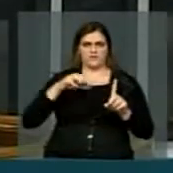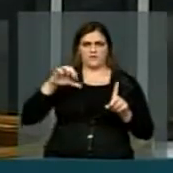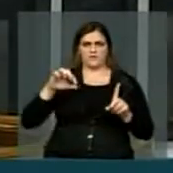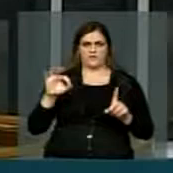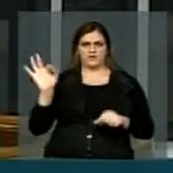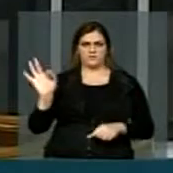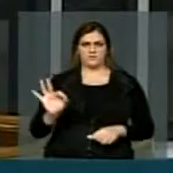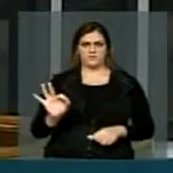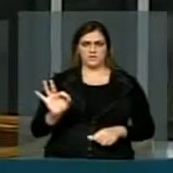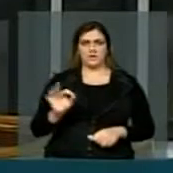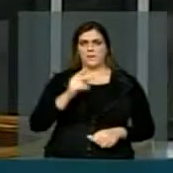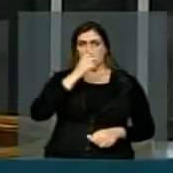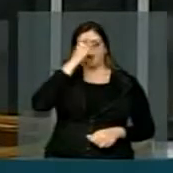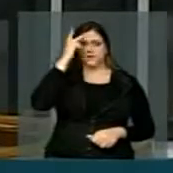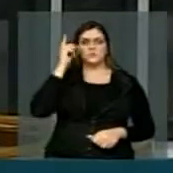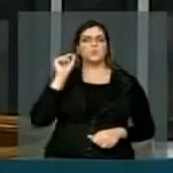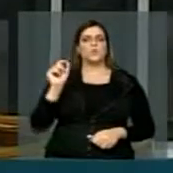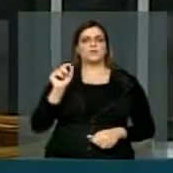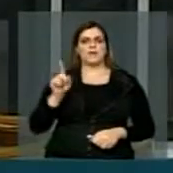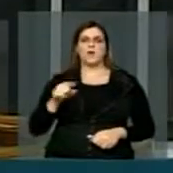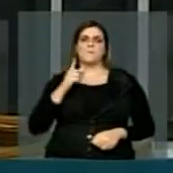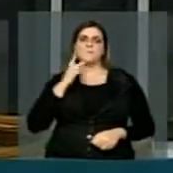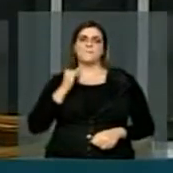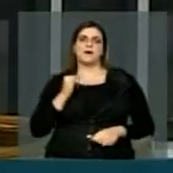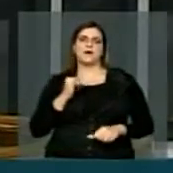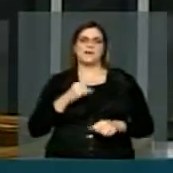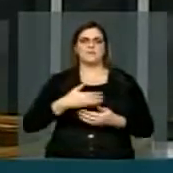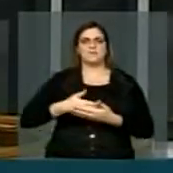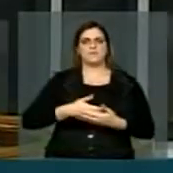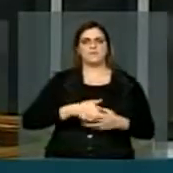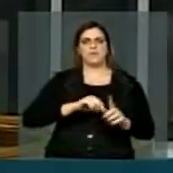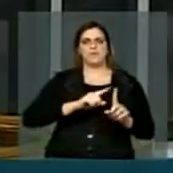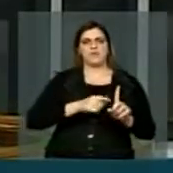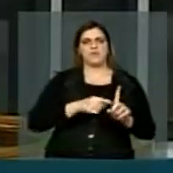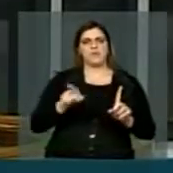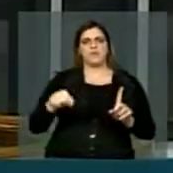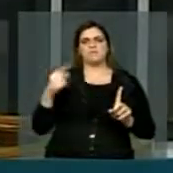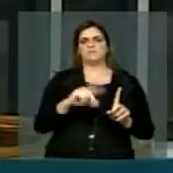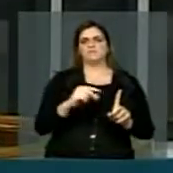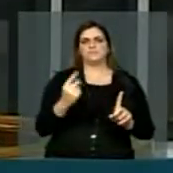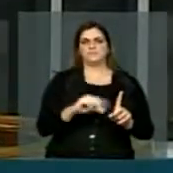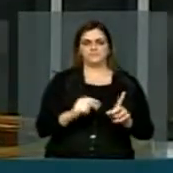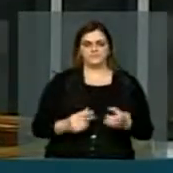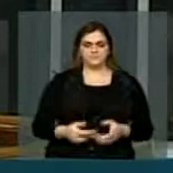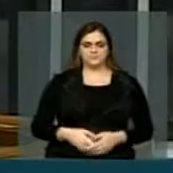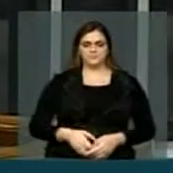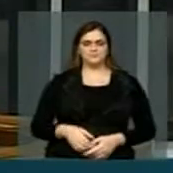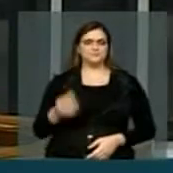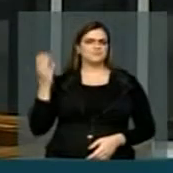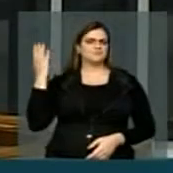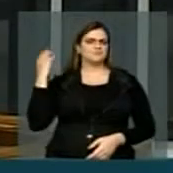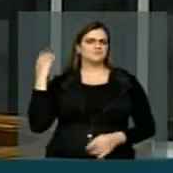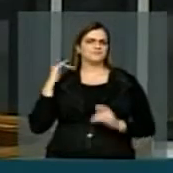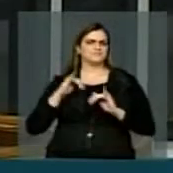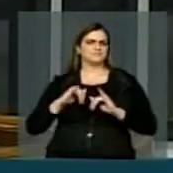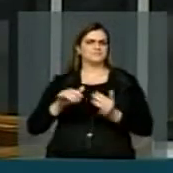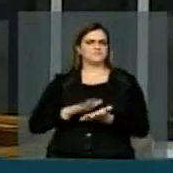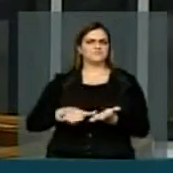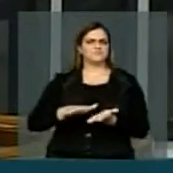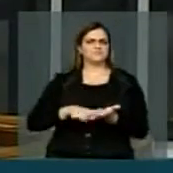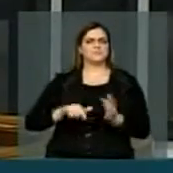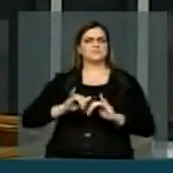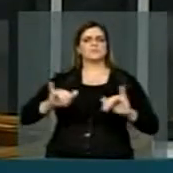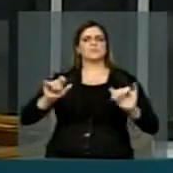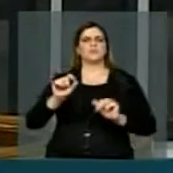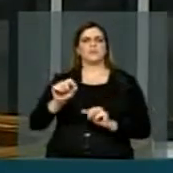o agressor é o pai biológico. Uma publicação recente indica que a